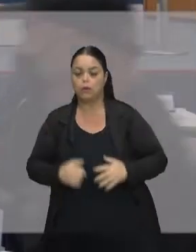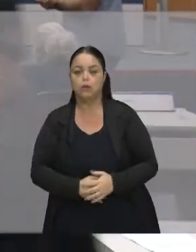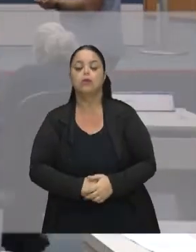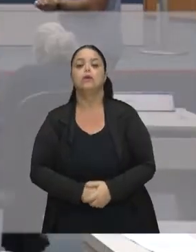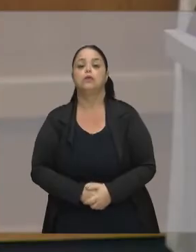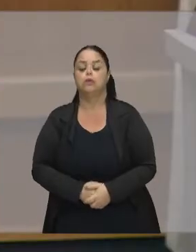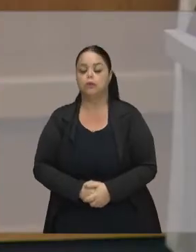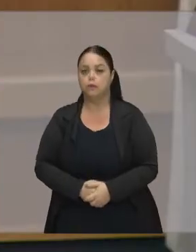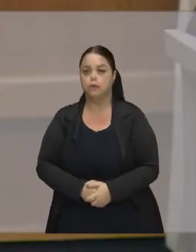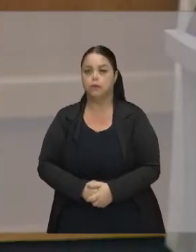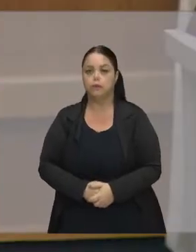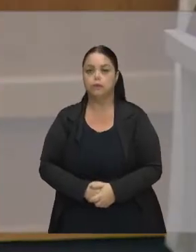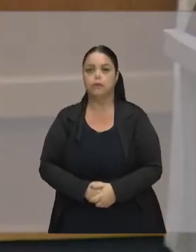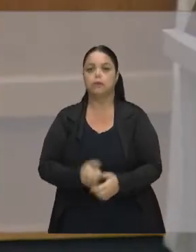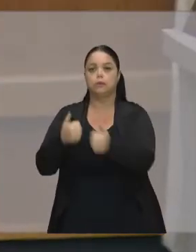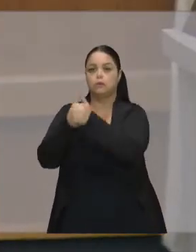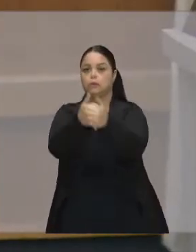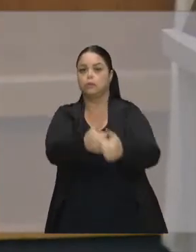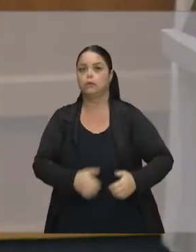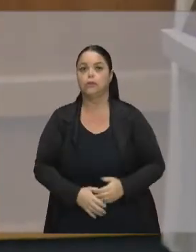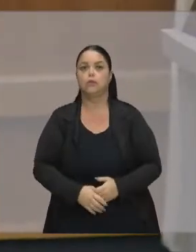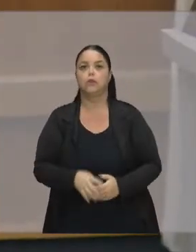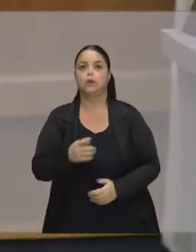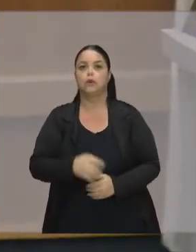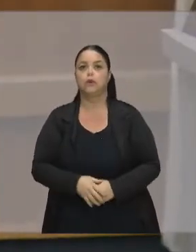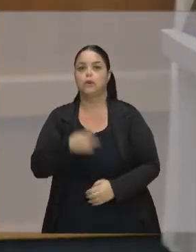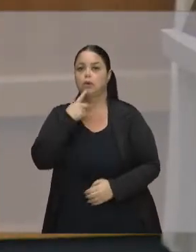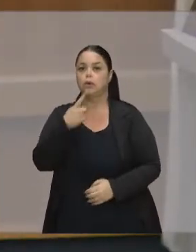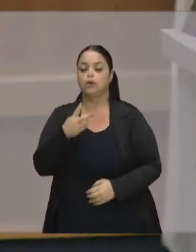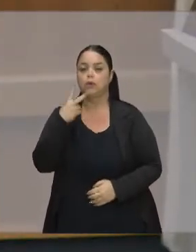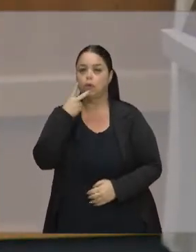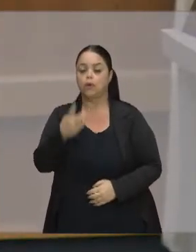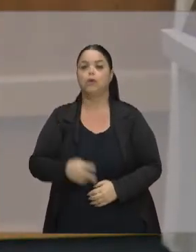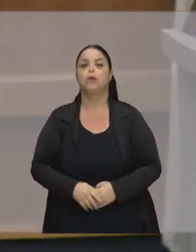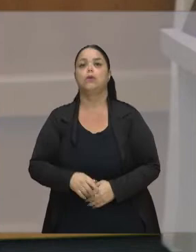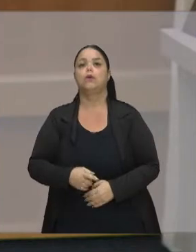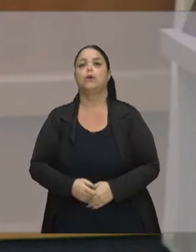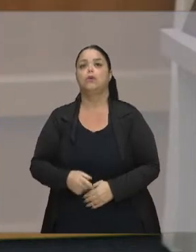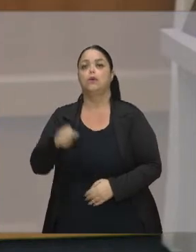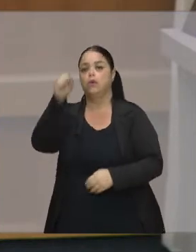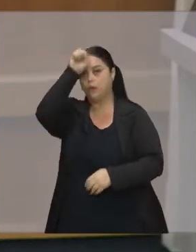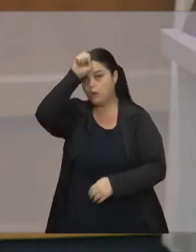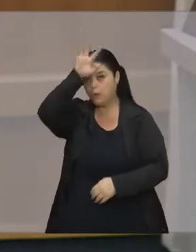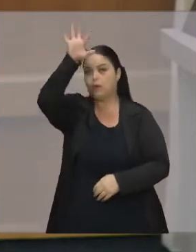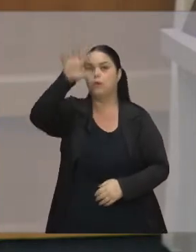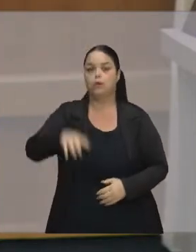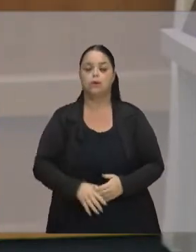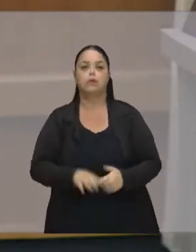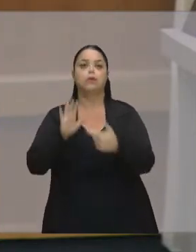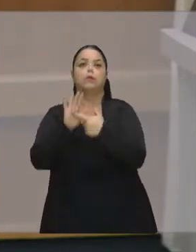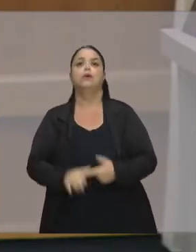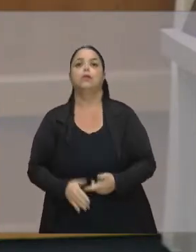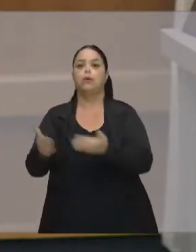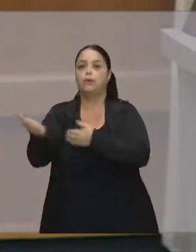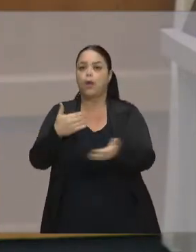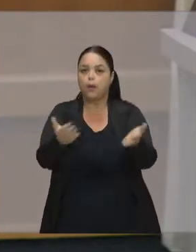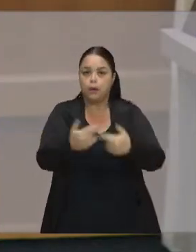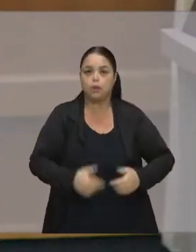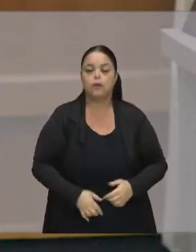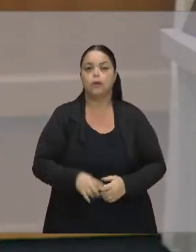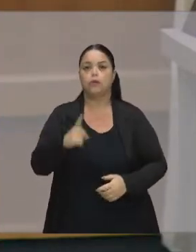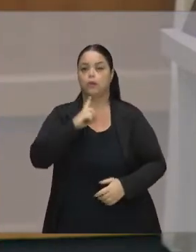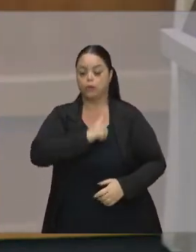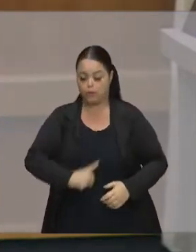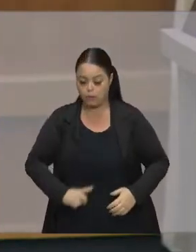presidente, acompanhar aqui a fala do vereador Zé Luiz, está aqui mostrando o convite, né, do